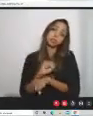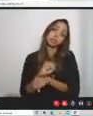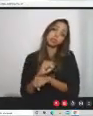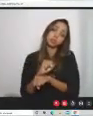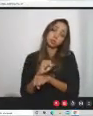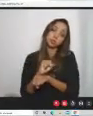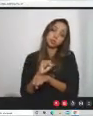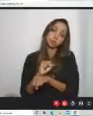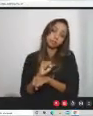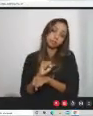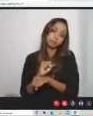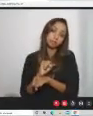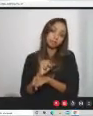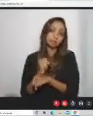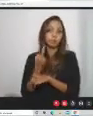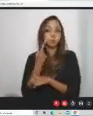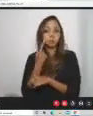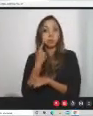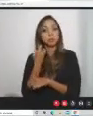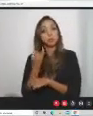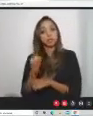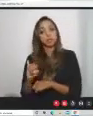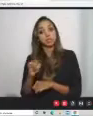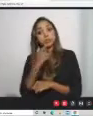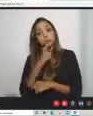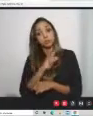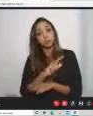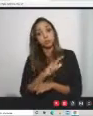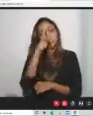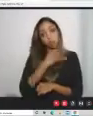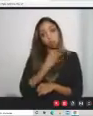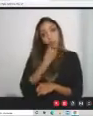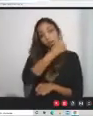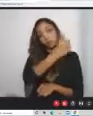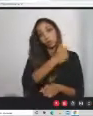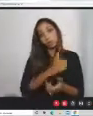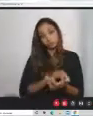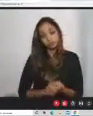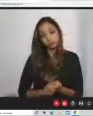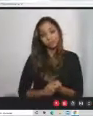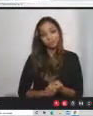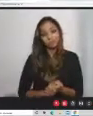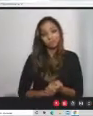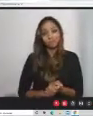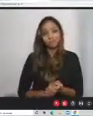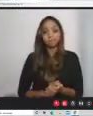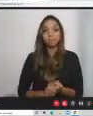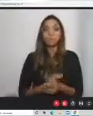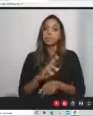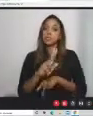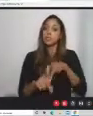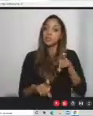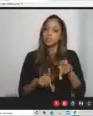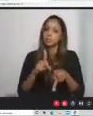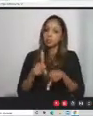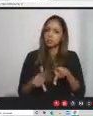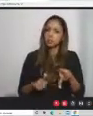seja restabelecido, seja sinalizado essas melhoras, para que realmente a população tenha cada vez